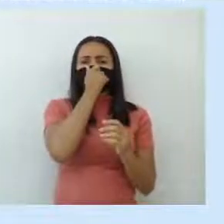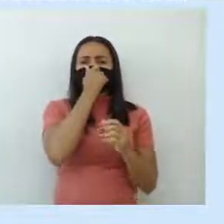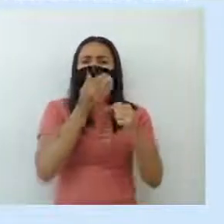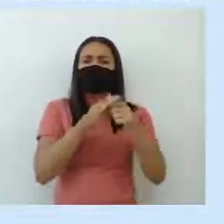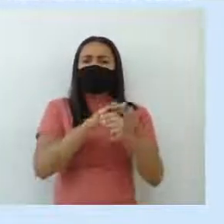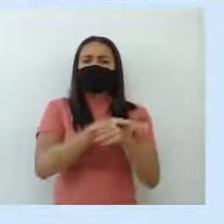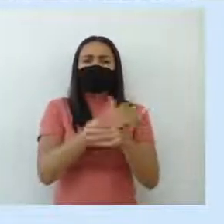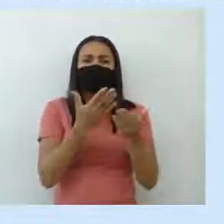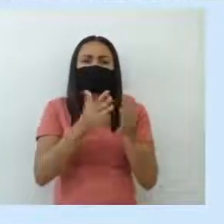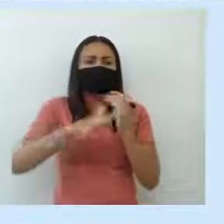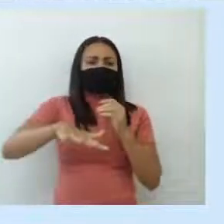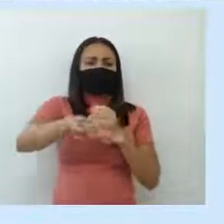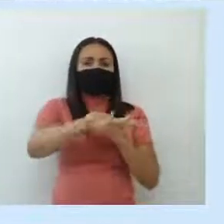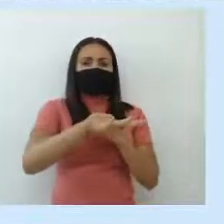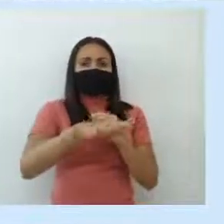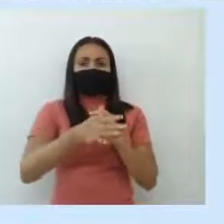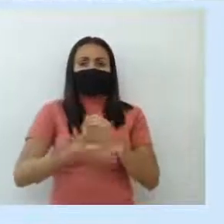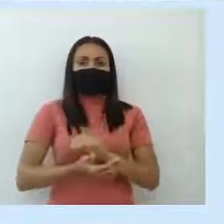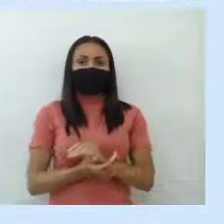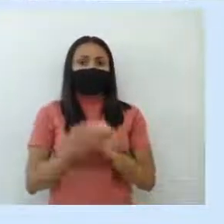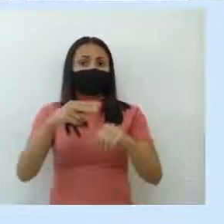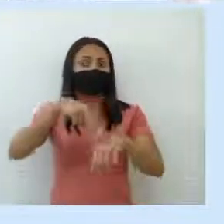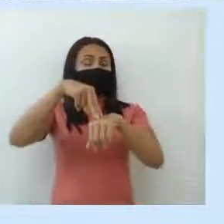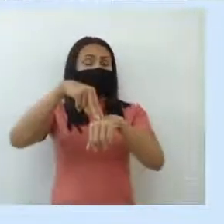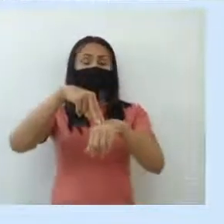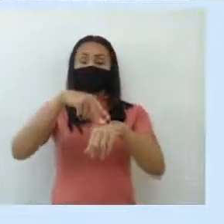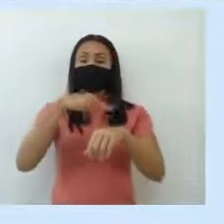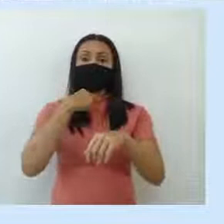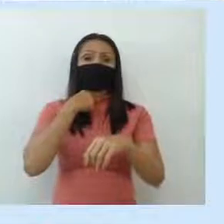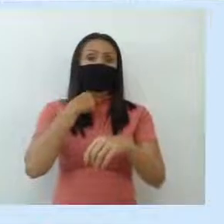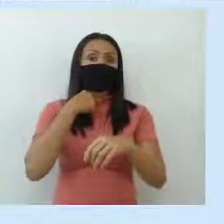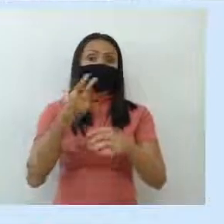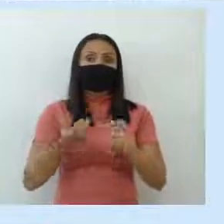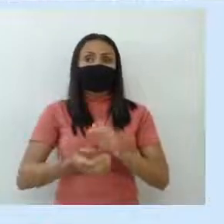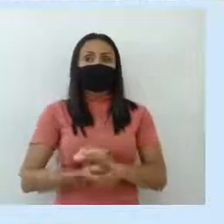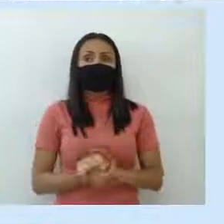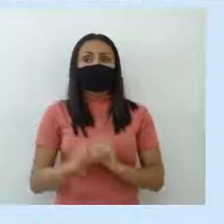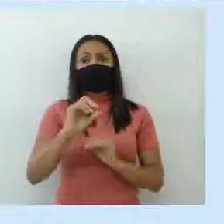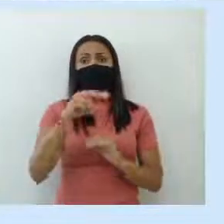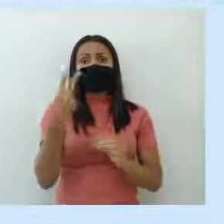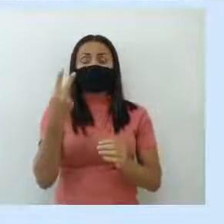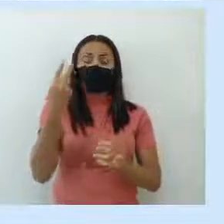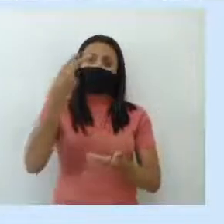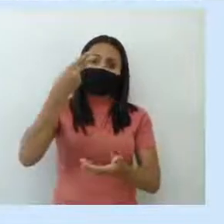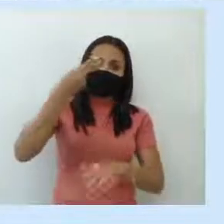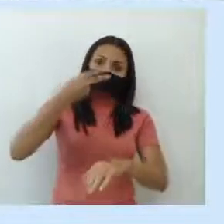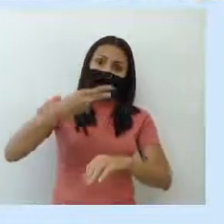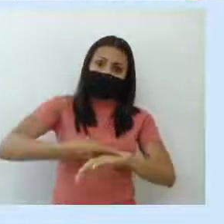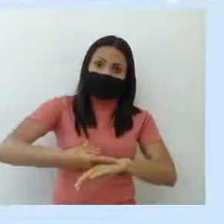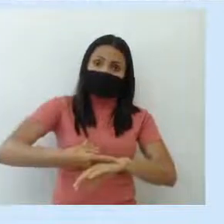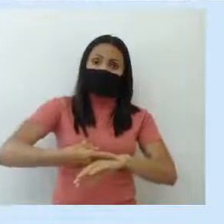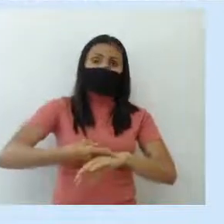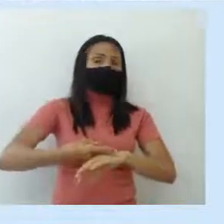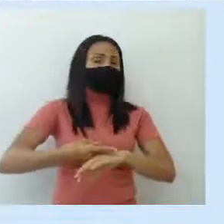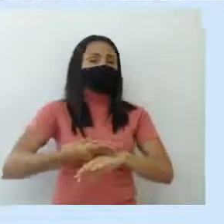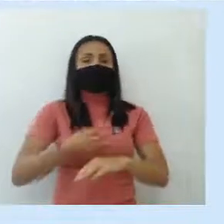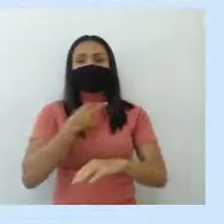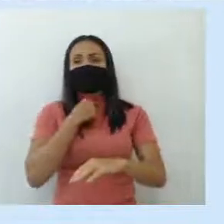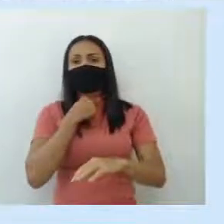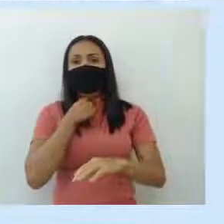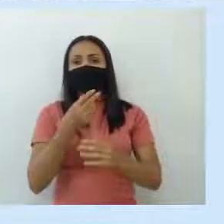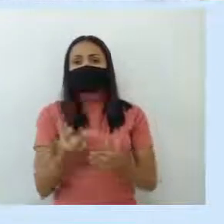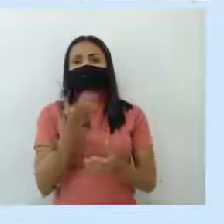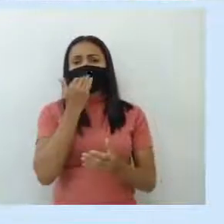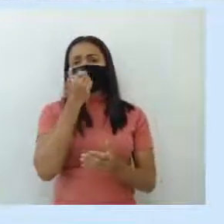espaço, no qual podia ficar em pé. Ou se deitar, né? Recebiam pouca alimentação, né?